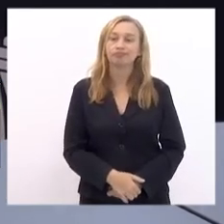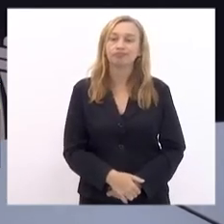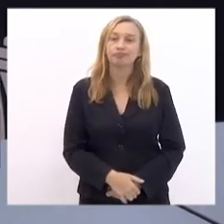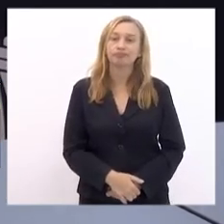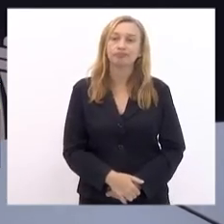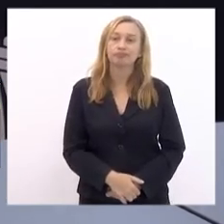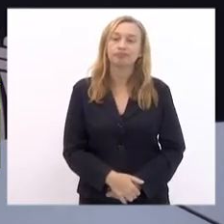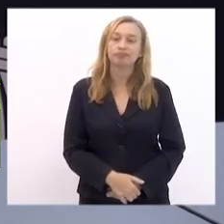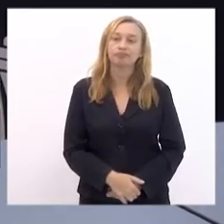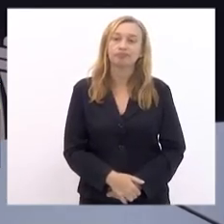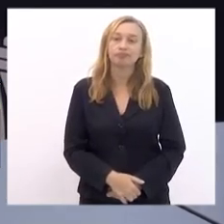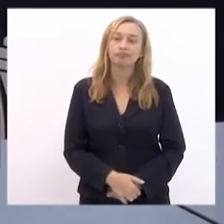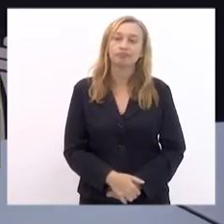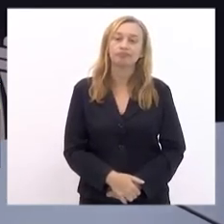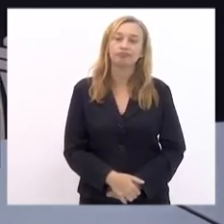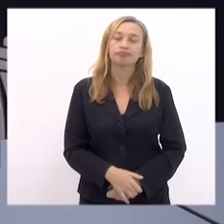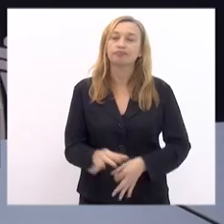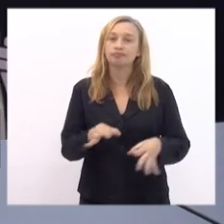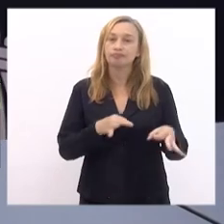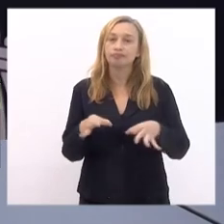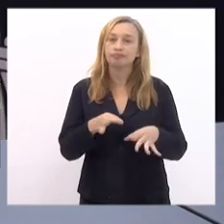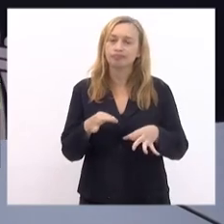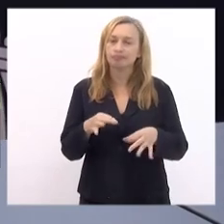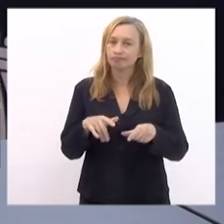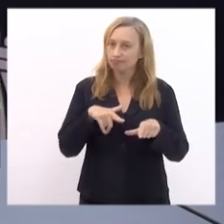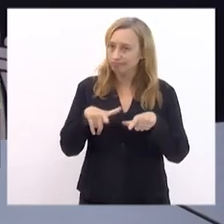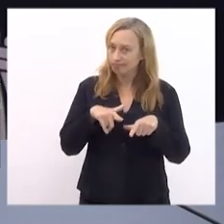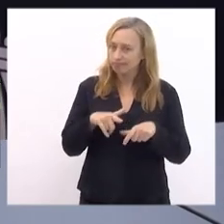vou estar tomando pé do plano de trabalho.